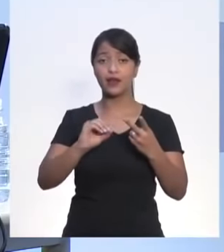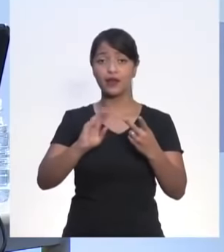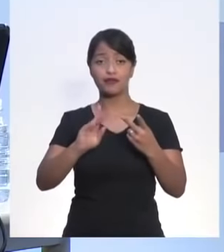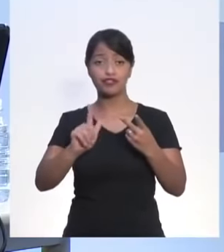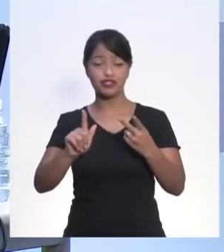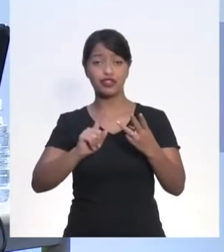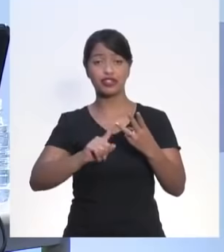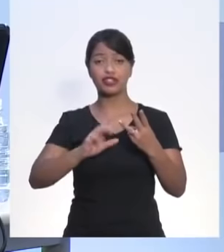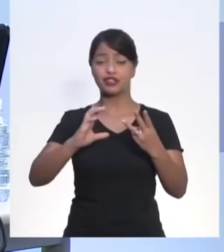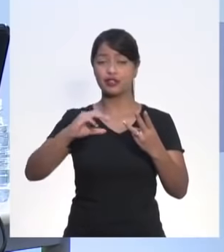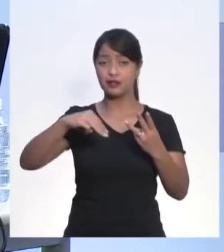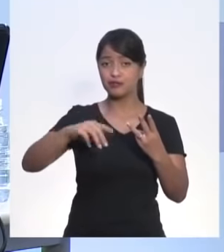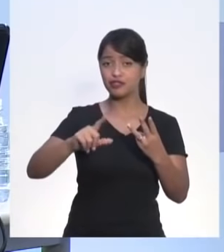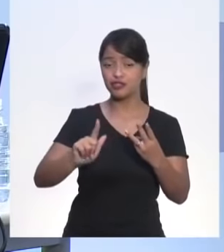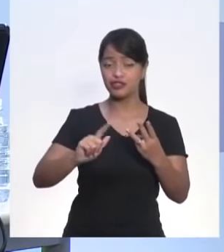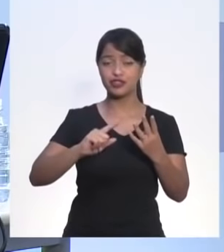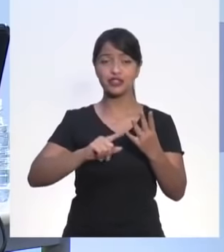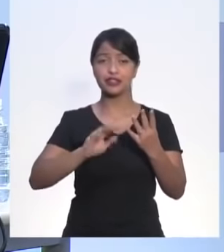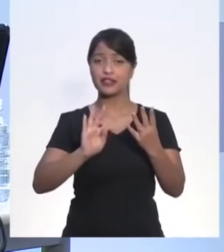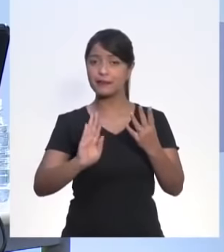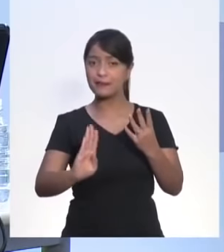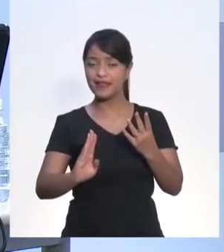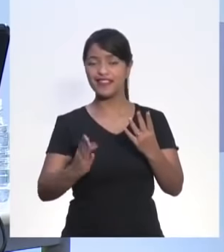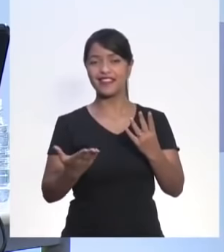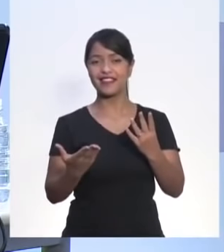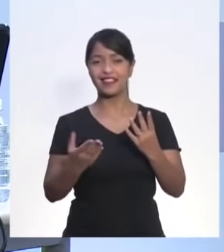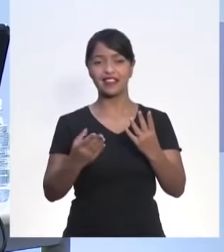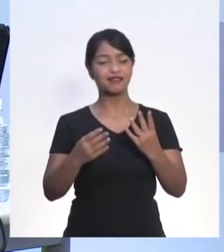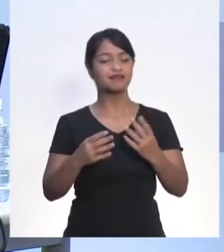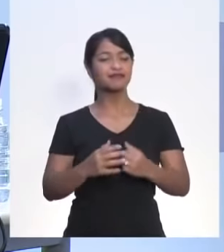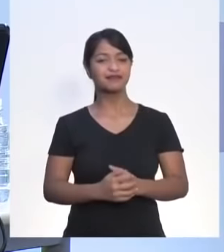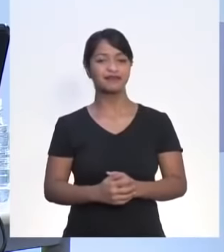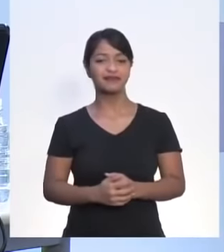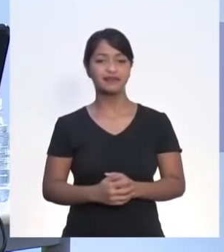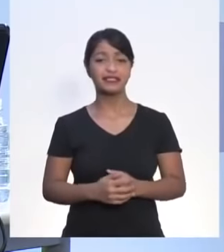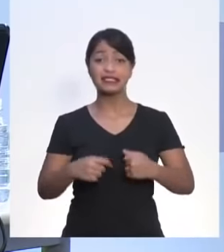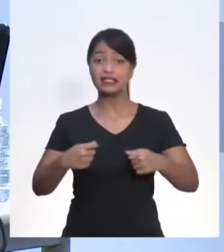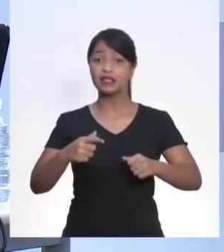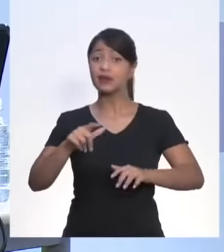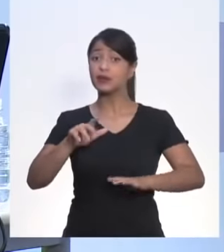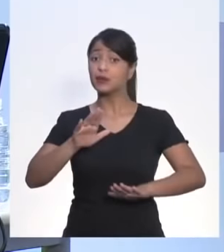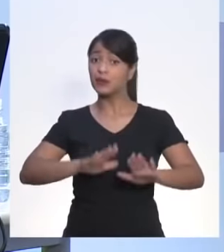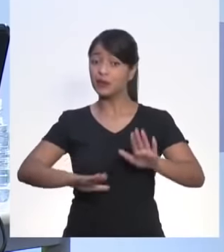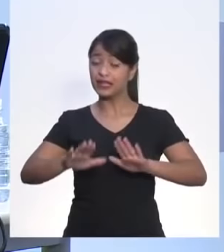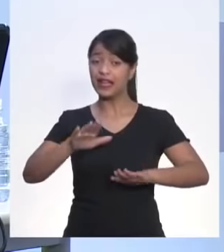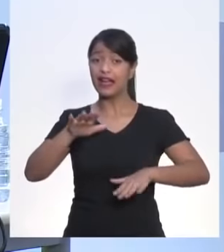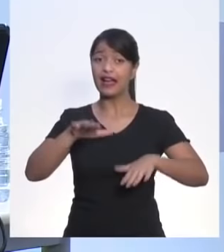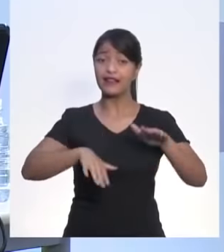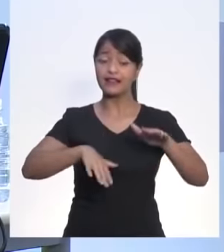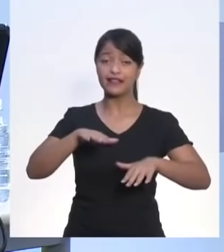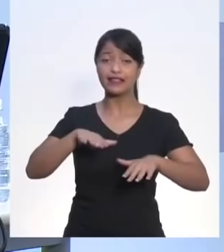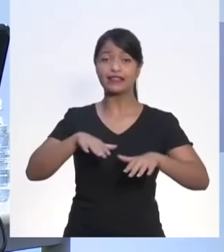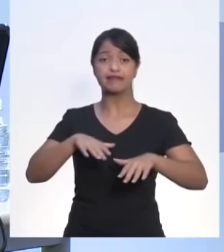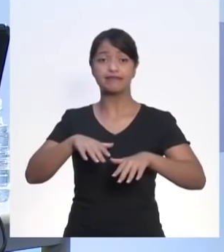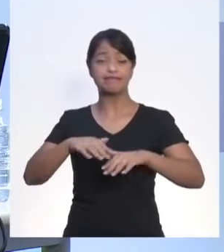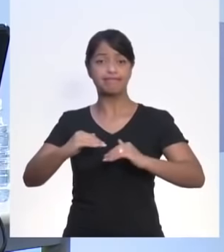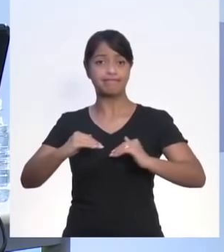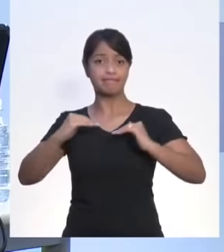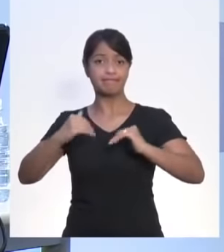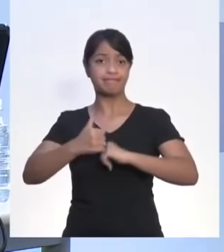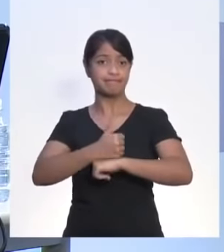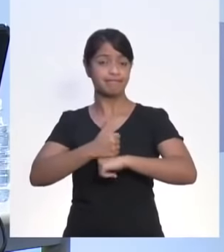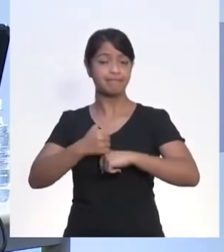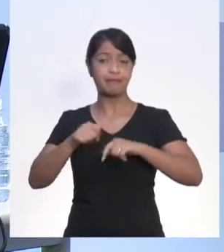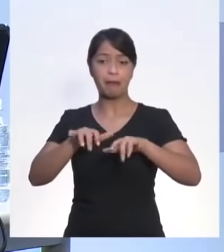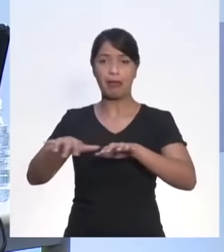CMG... TB. TB, tudo. A gente tem que tomar cuidado para não escrever assim normalmente, né, gente? Olha, a Letícia, o